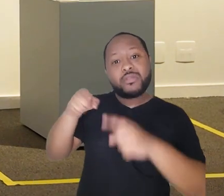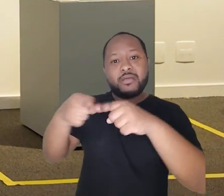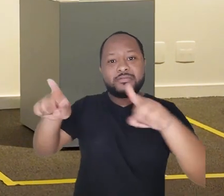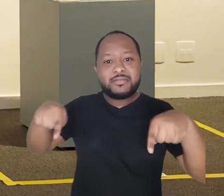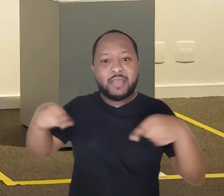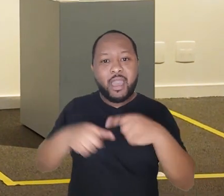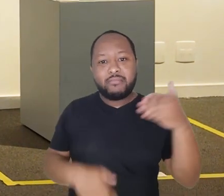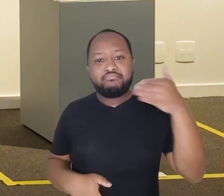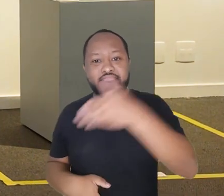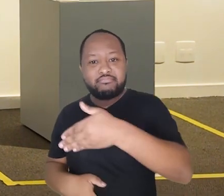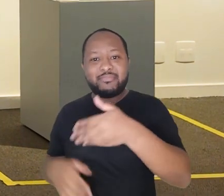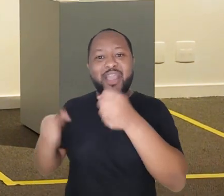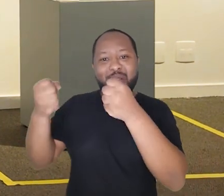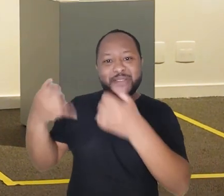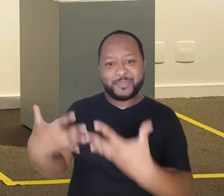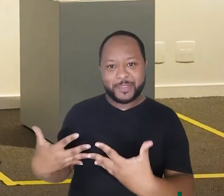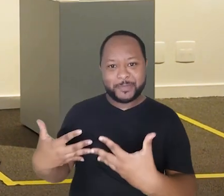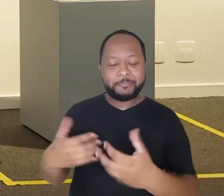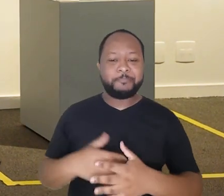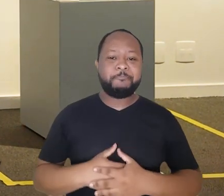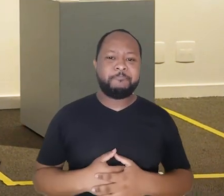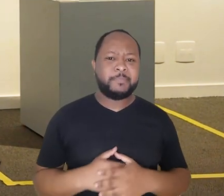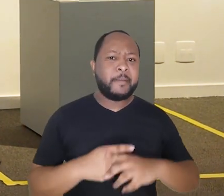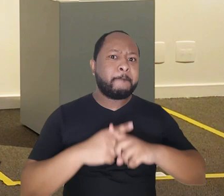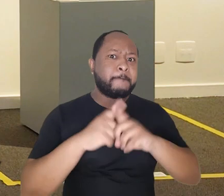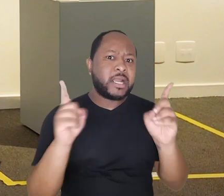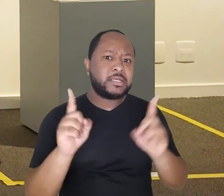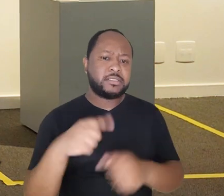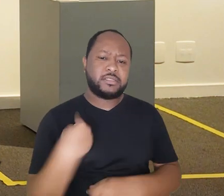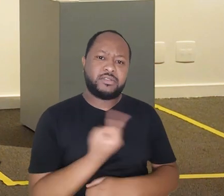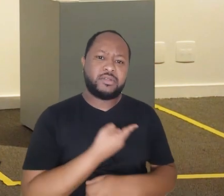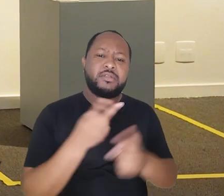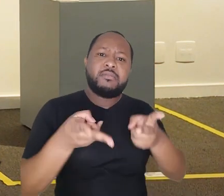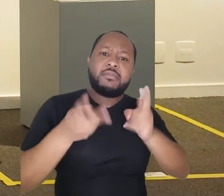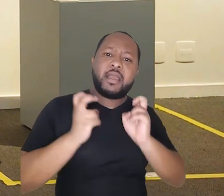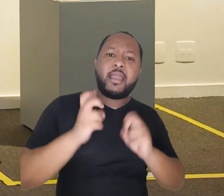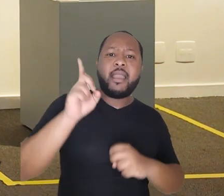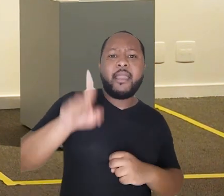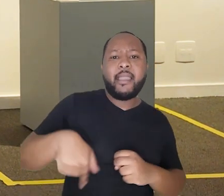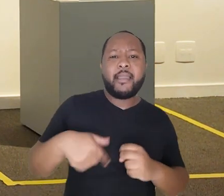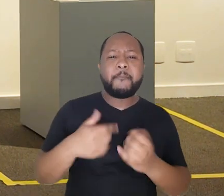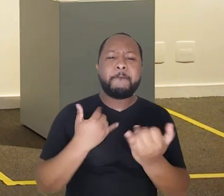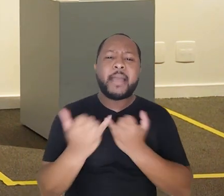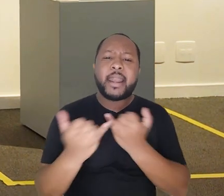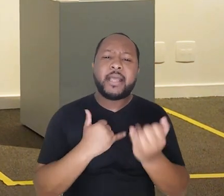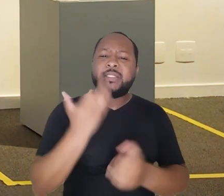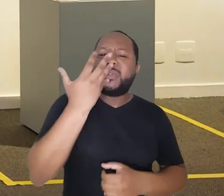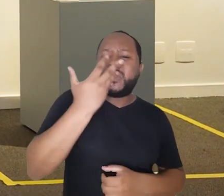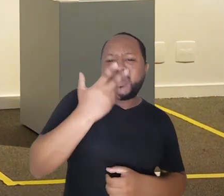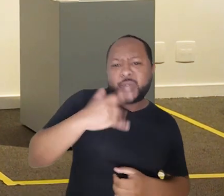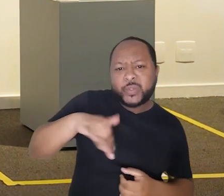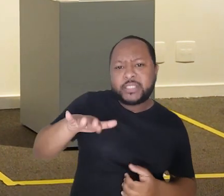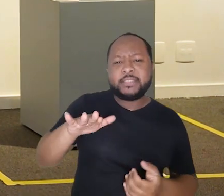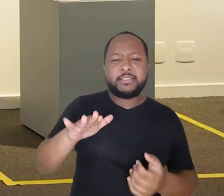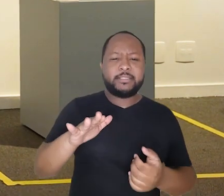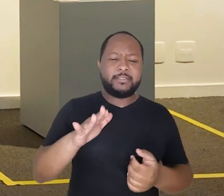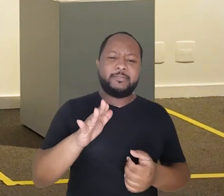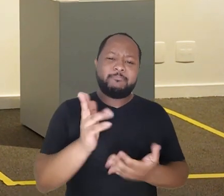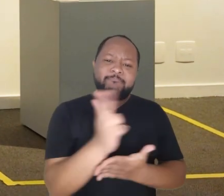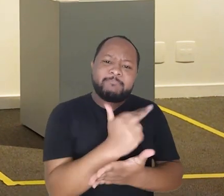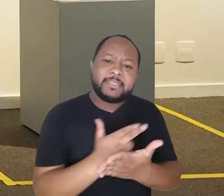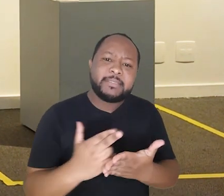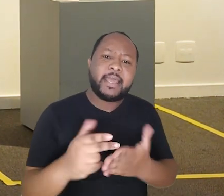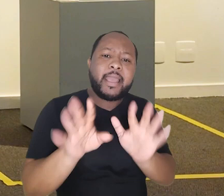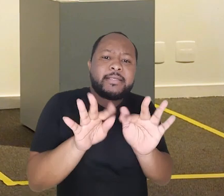gente percebe que tem essa proposta que chega a ser um desenho infantil, quase. Uma estética mais